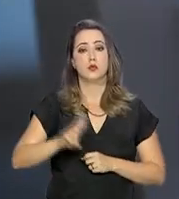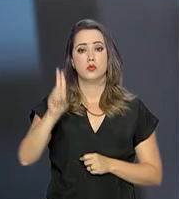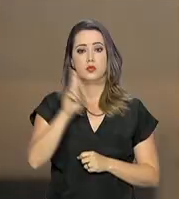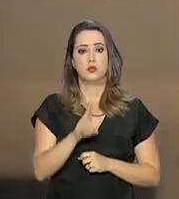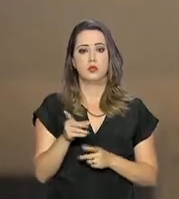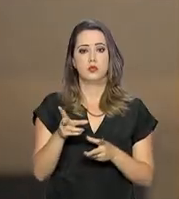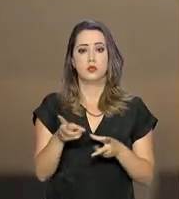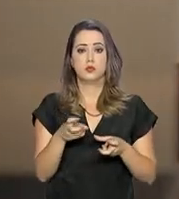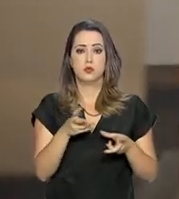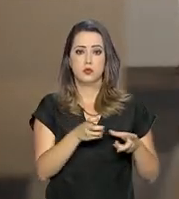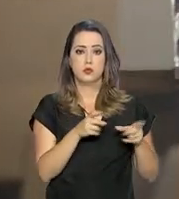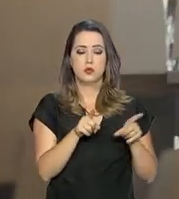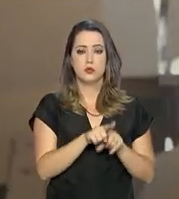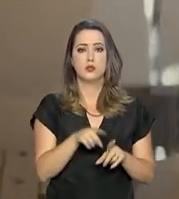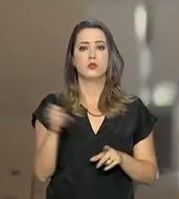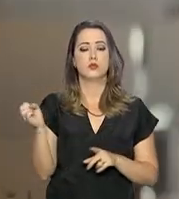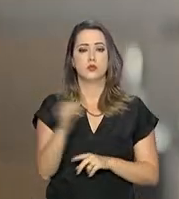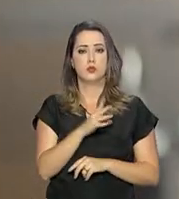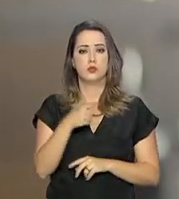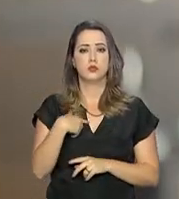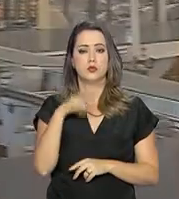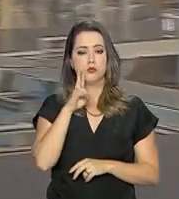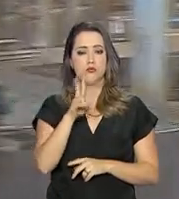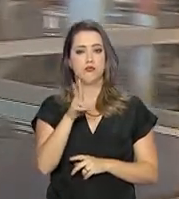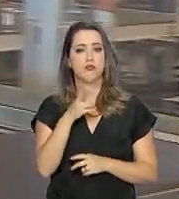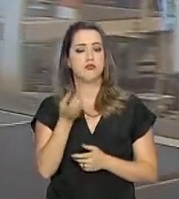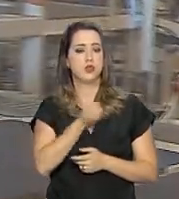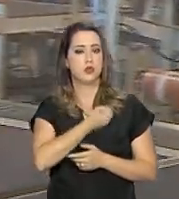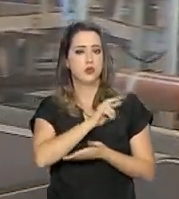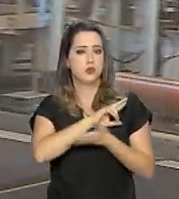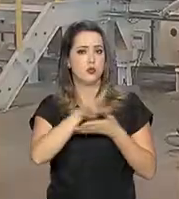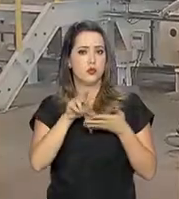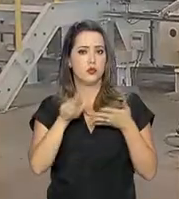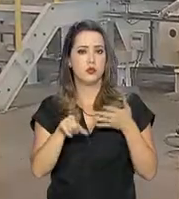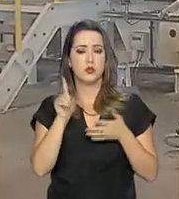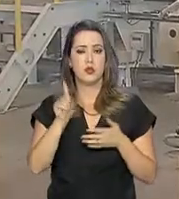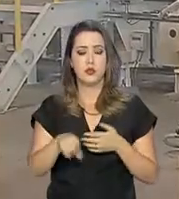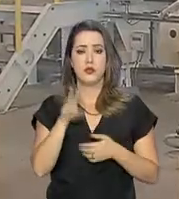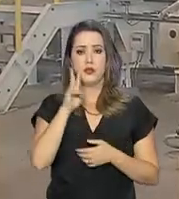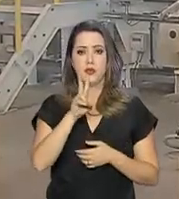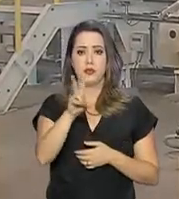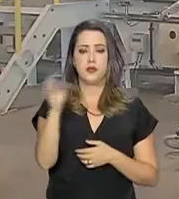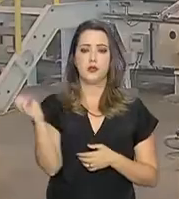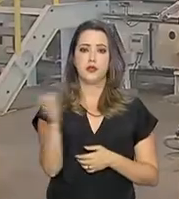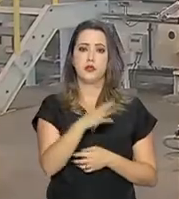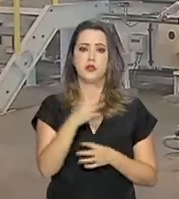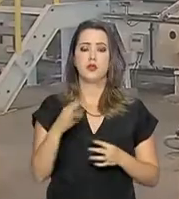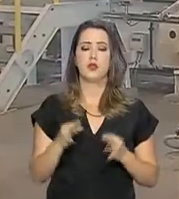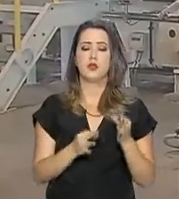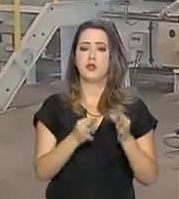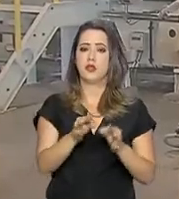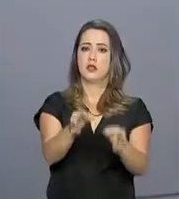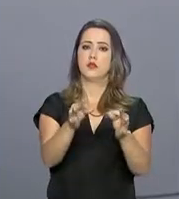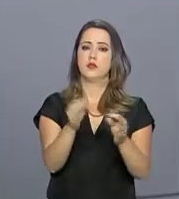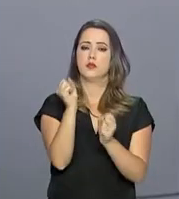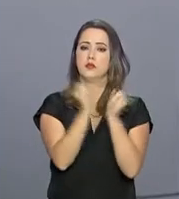sensores sofisticados e análise de dados é considerada a nova revolução industrial